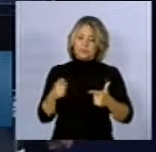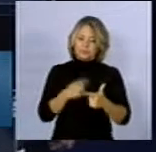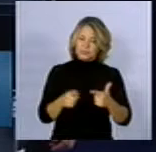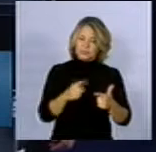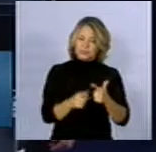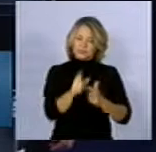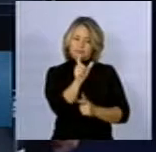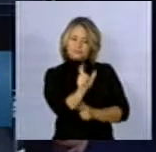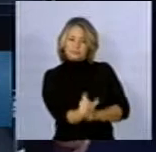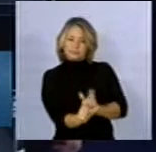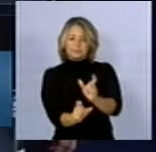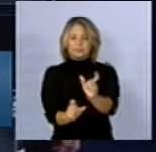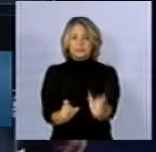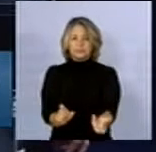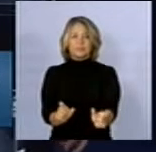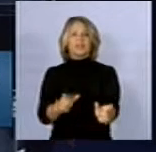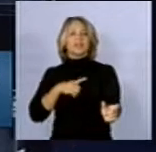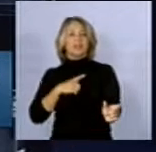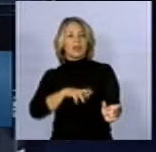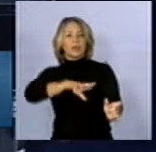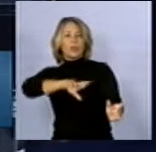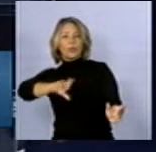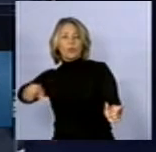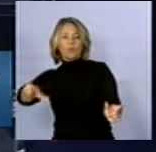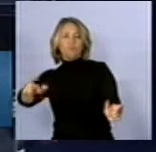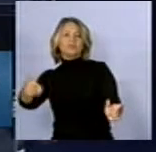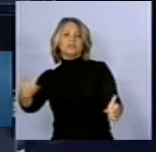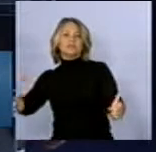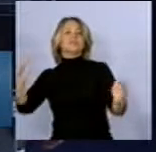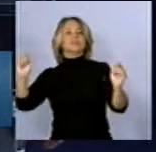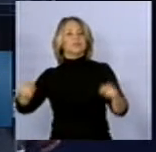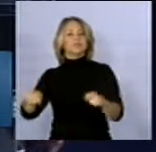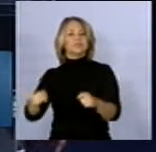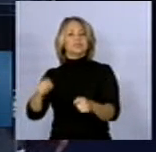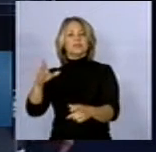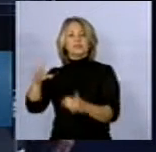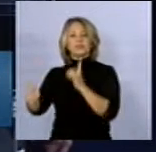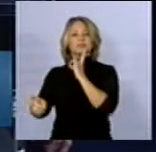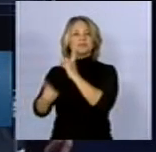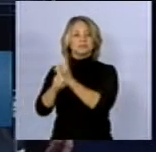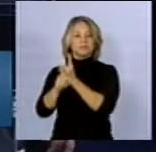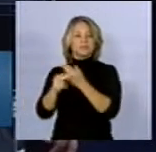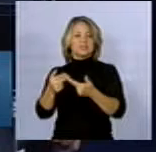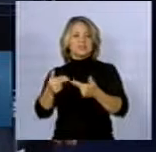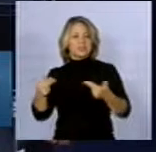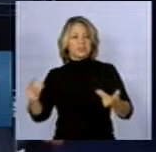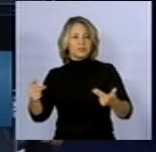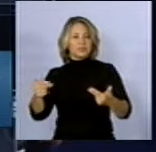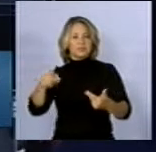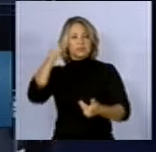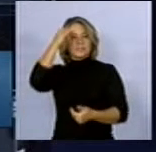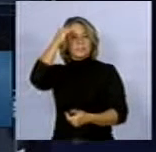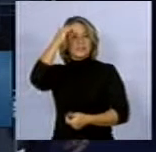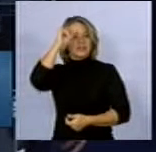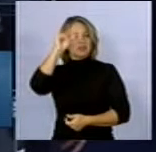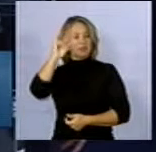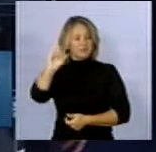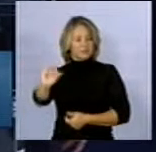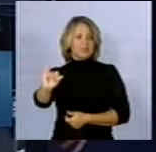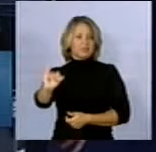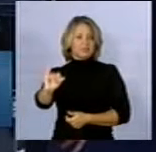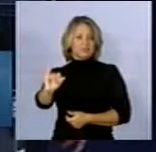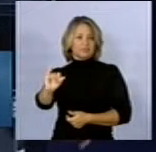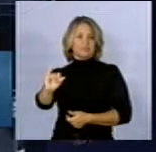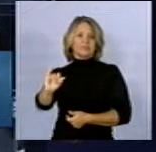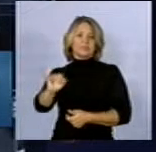hipotética, outras medições podem ser feitas e são medidas de precaução